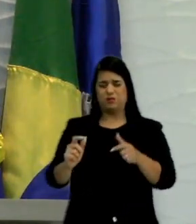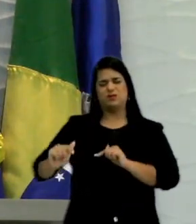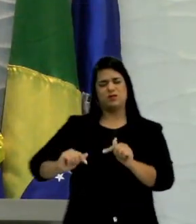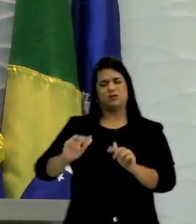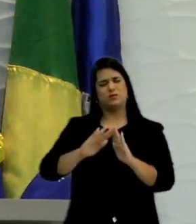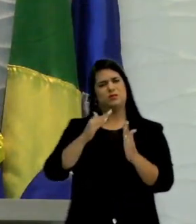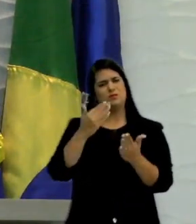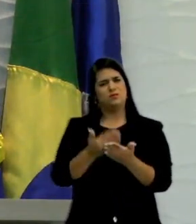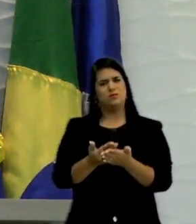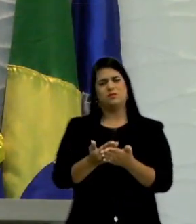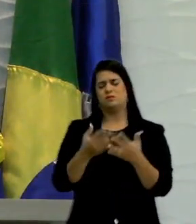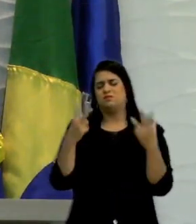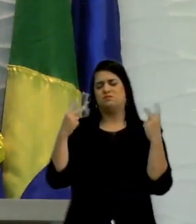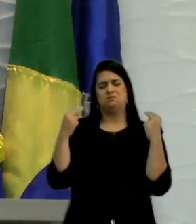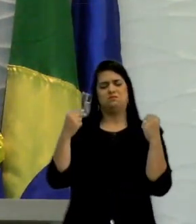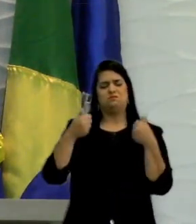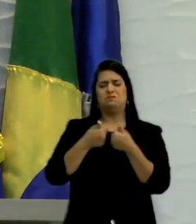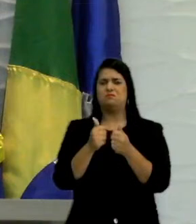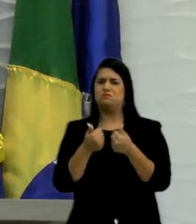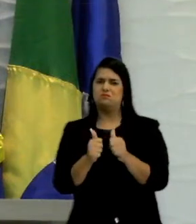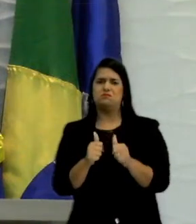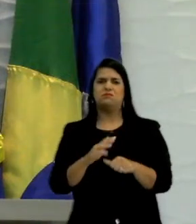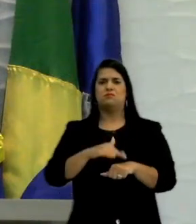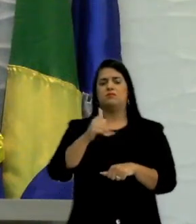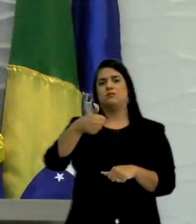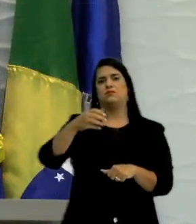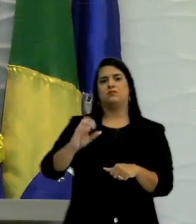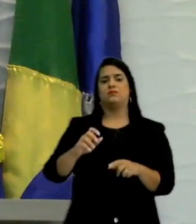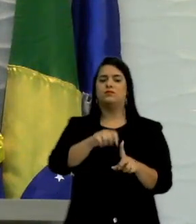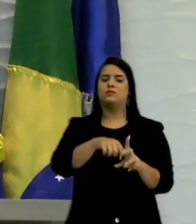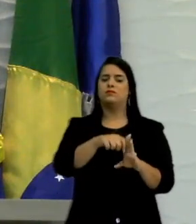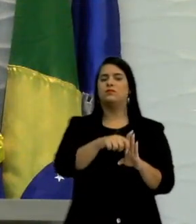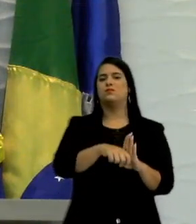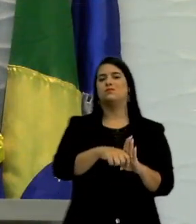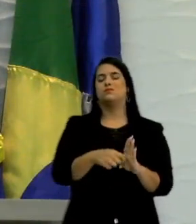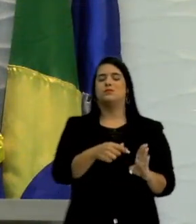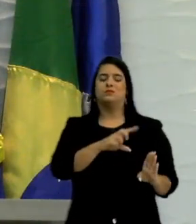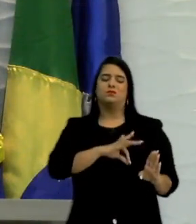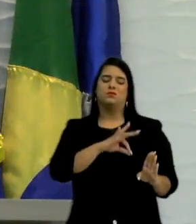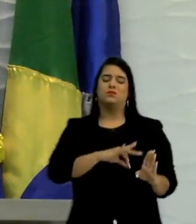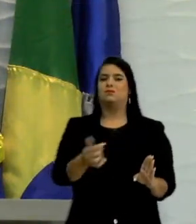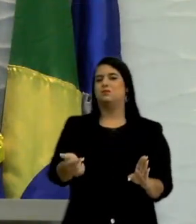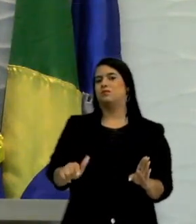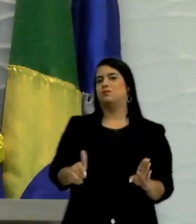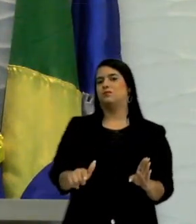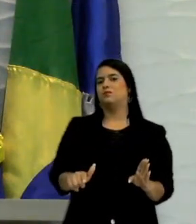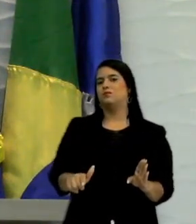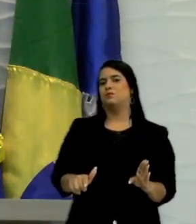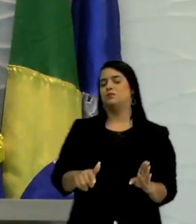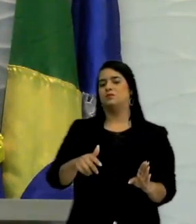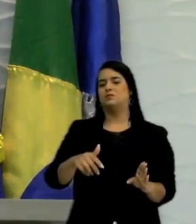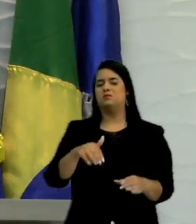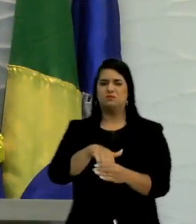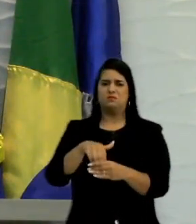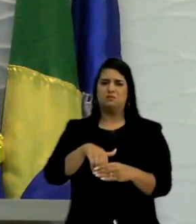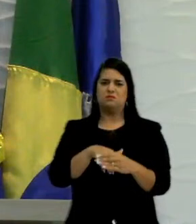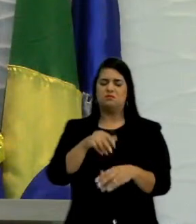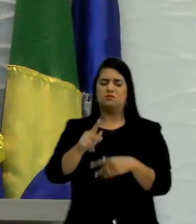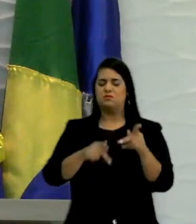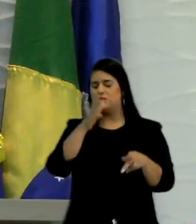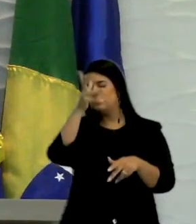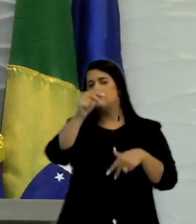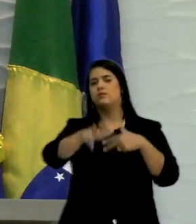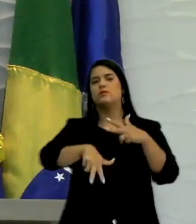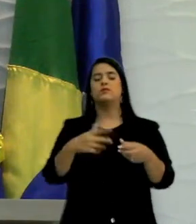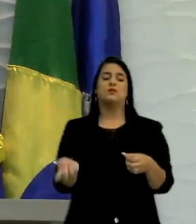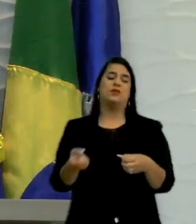vigilantes, motoristas de ônibus, mais de 10 meses numa pandemia sem salário, não merece o voto do povo de São Bento do Una. Não merece